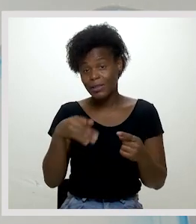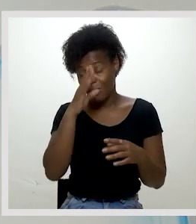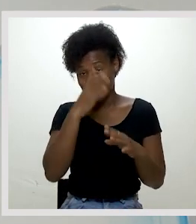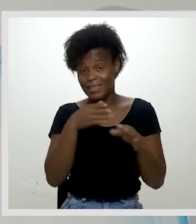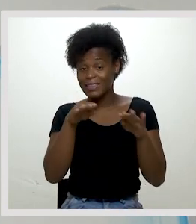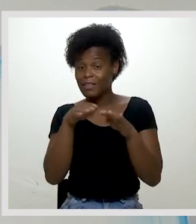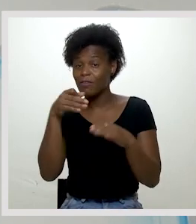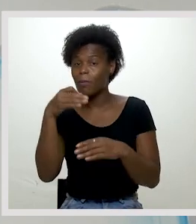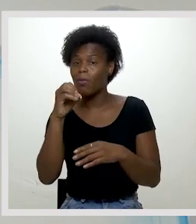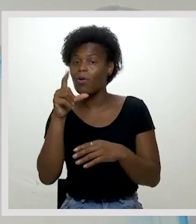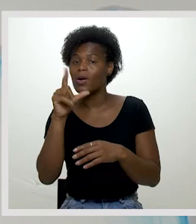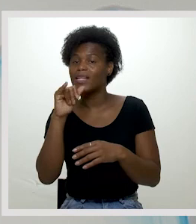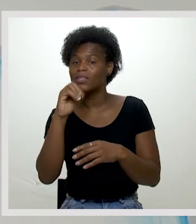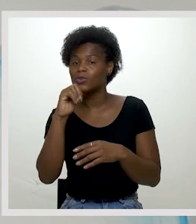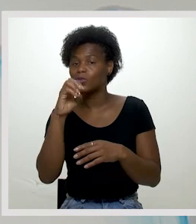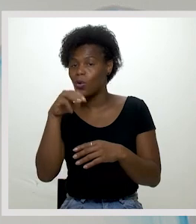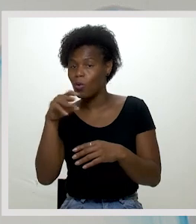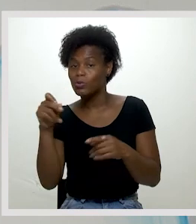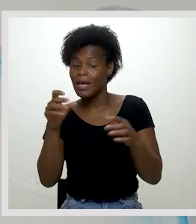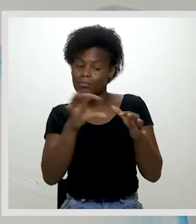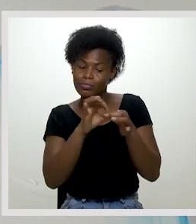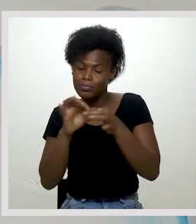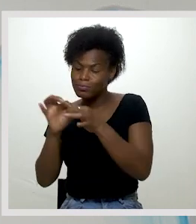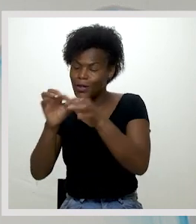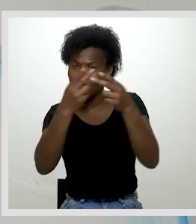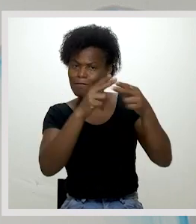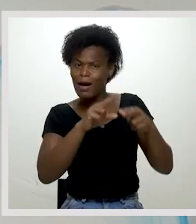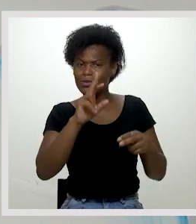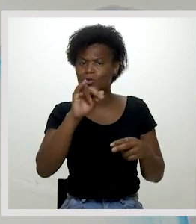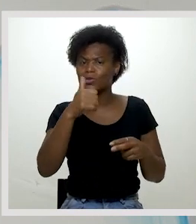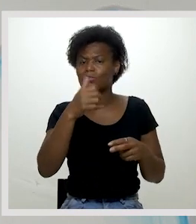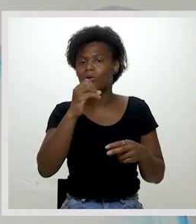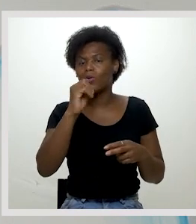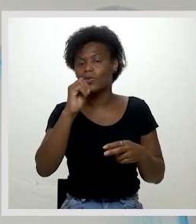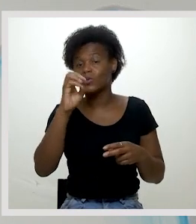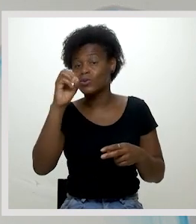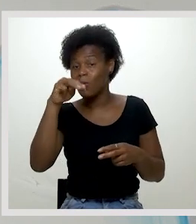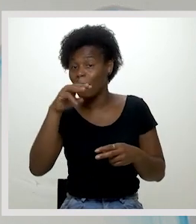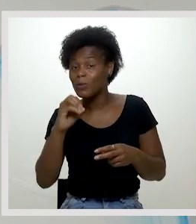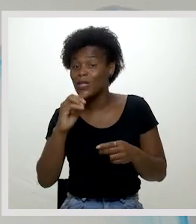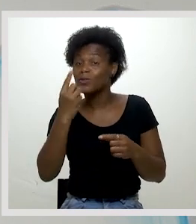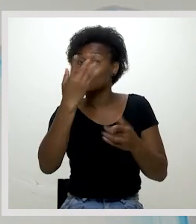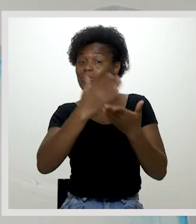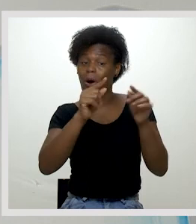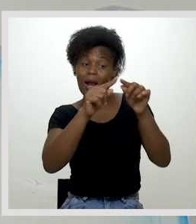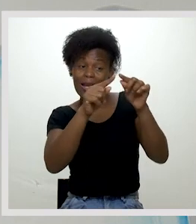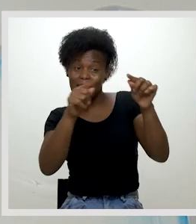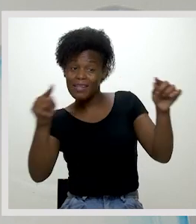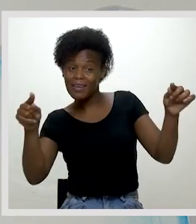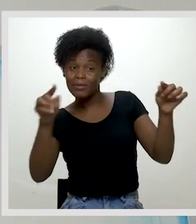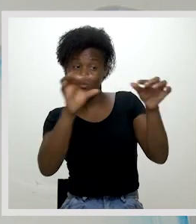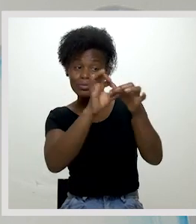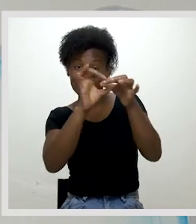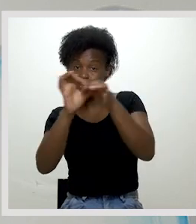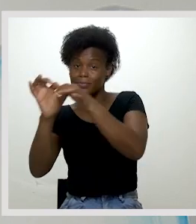que é polissomas, é precisamente a associação de vários ribossomas numa só linha, tá bom?